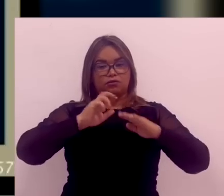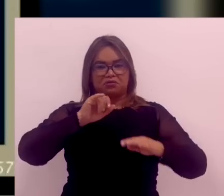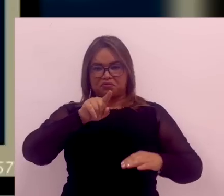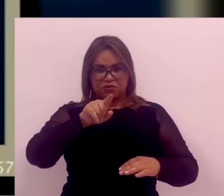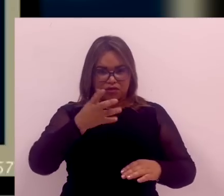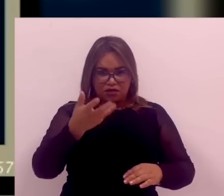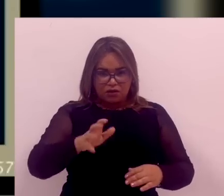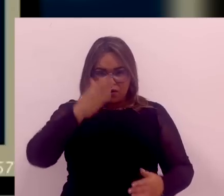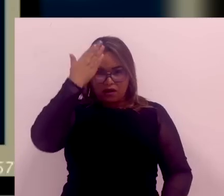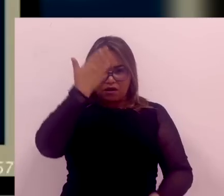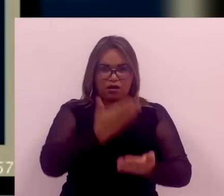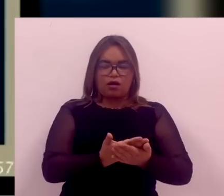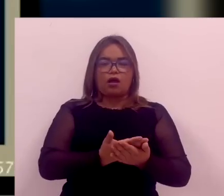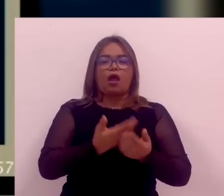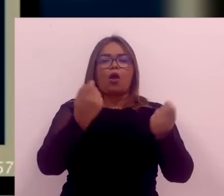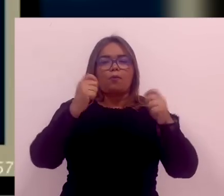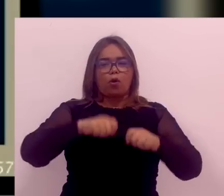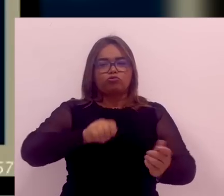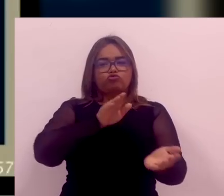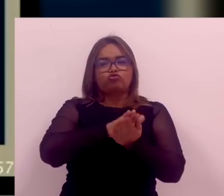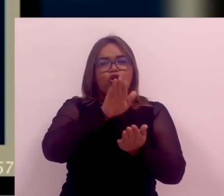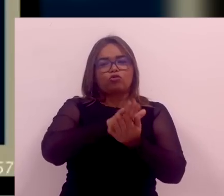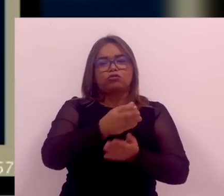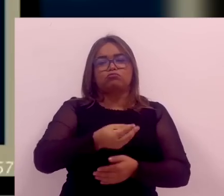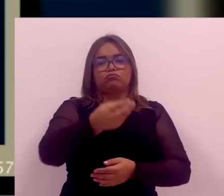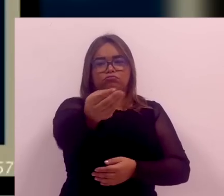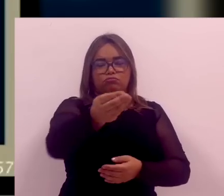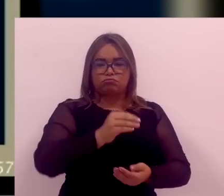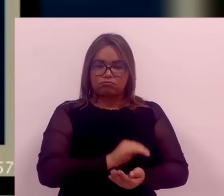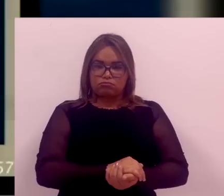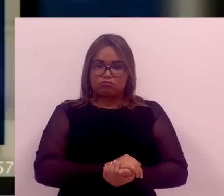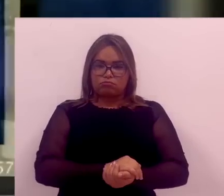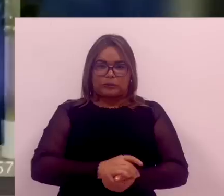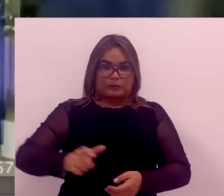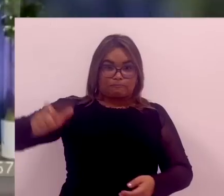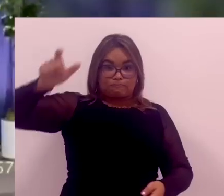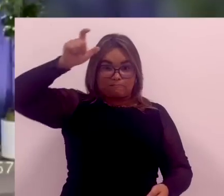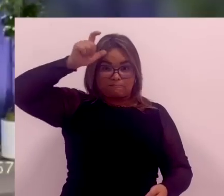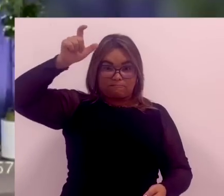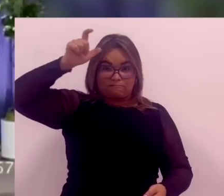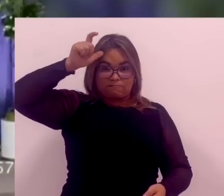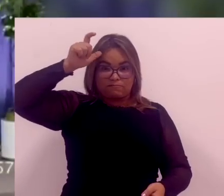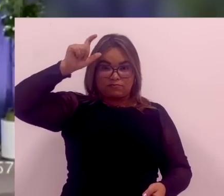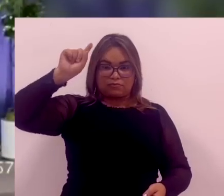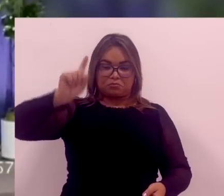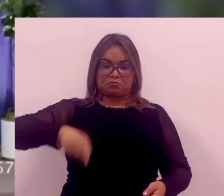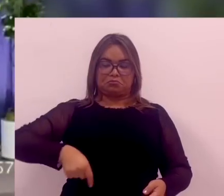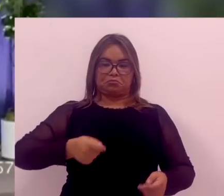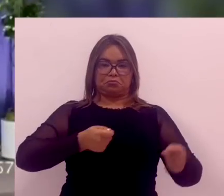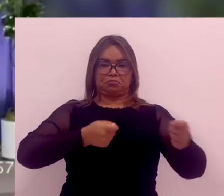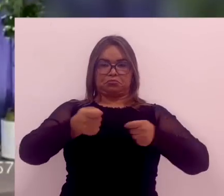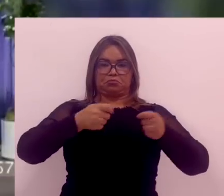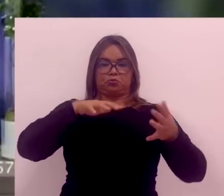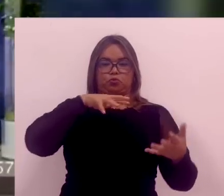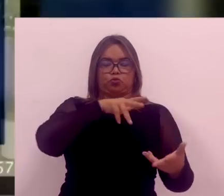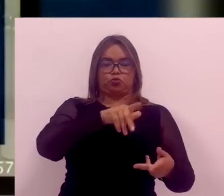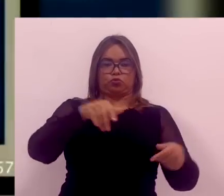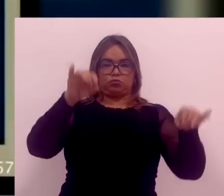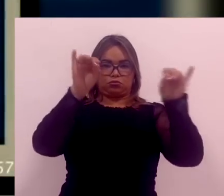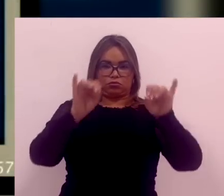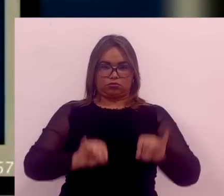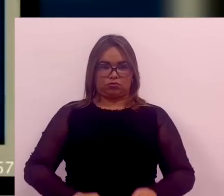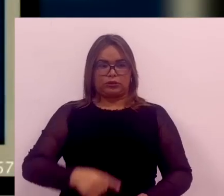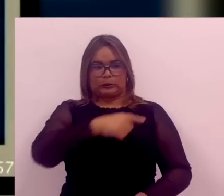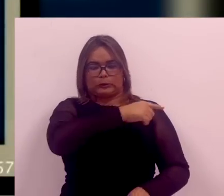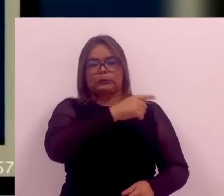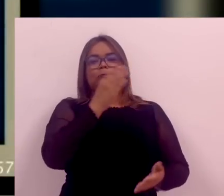2. Eu tenho esse livro em casa. Se você não quer crer, eu posso lhe enviar uma Xerox. Este é